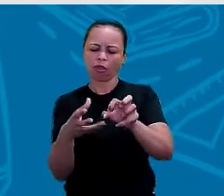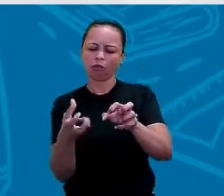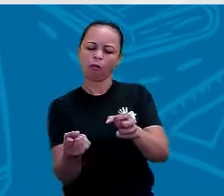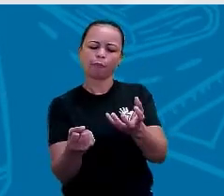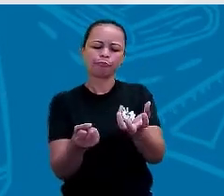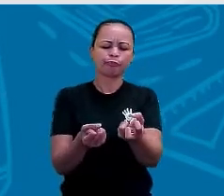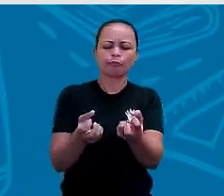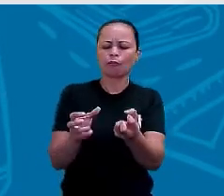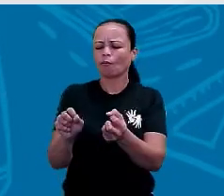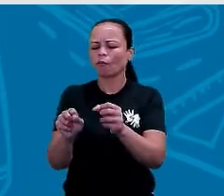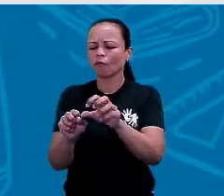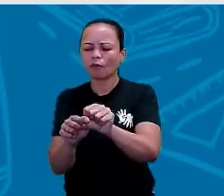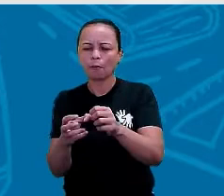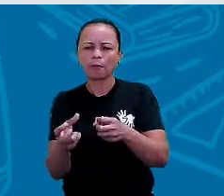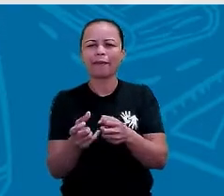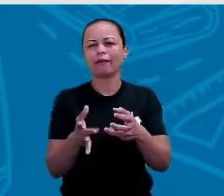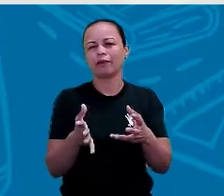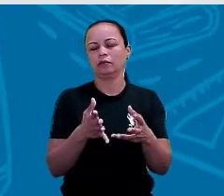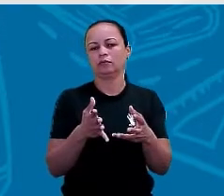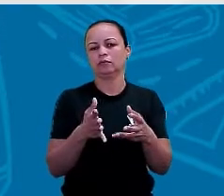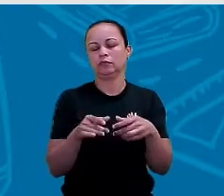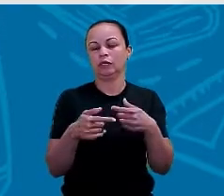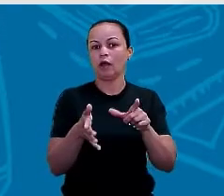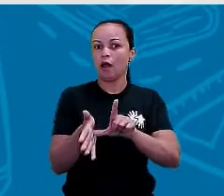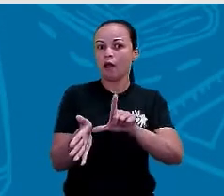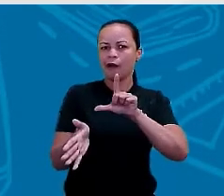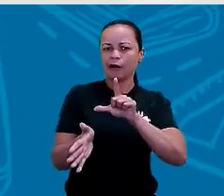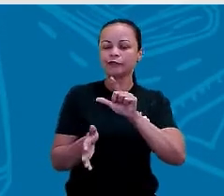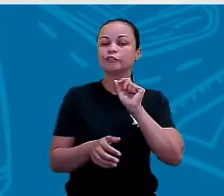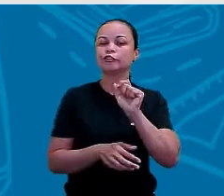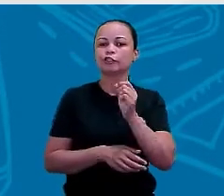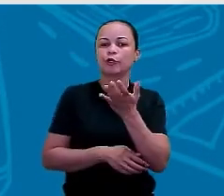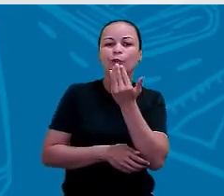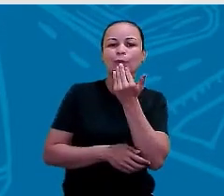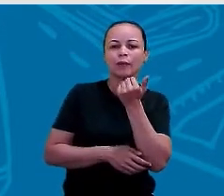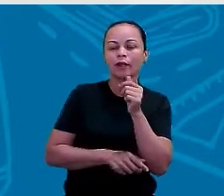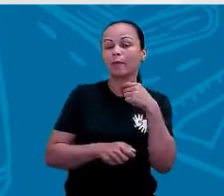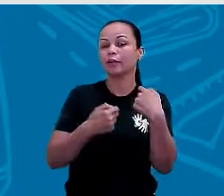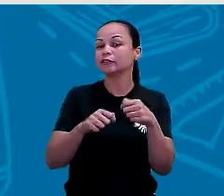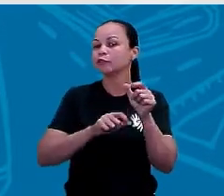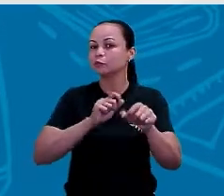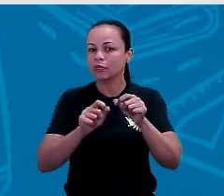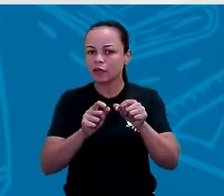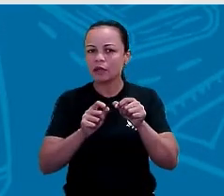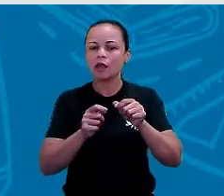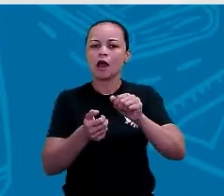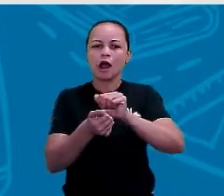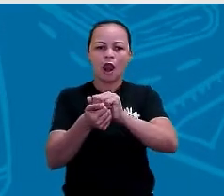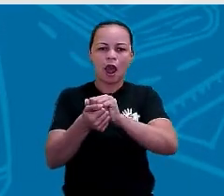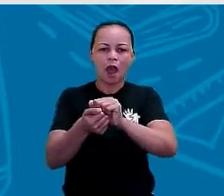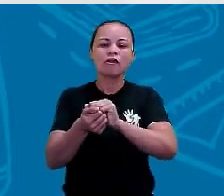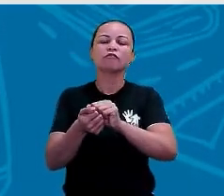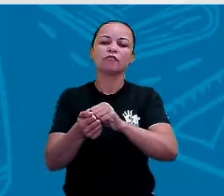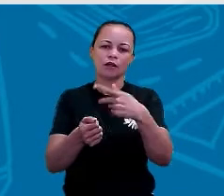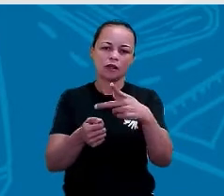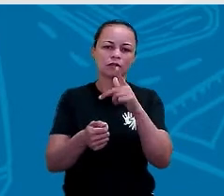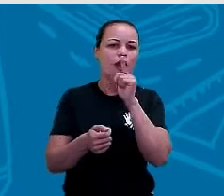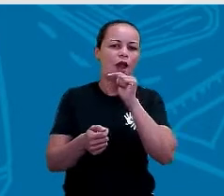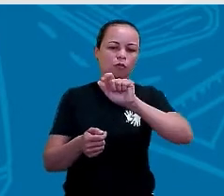aquela alimentação. Então, quando a gente chega em casa, antes de ingerir esses alimentos, a gente tem que lavar em água